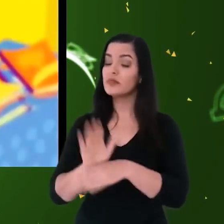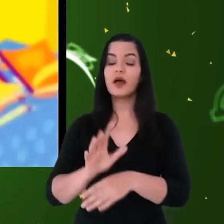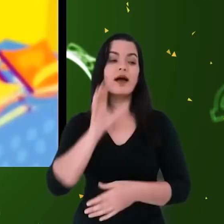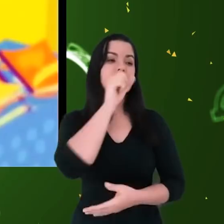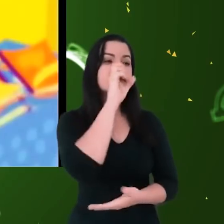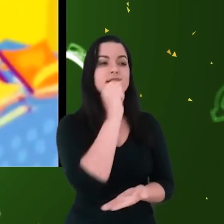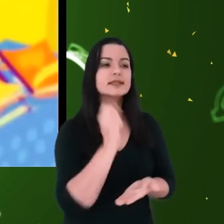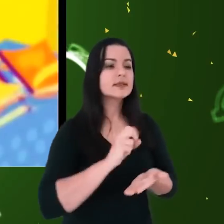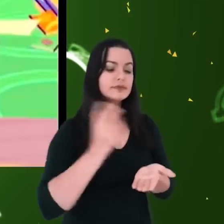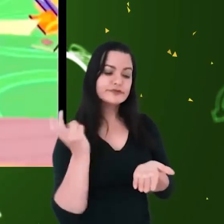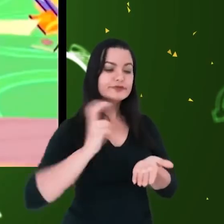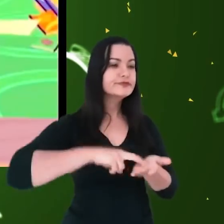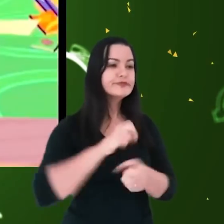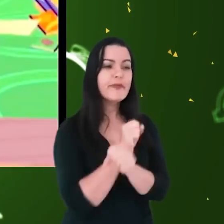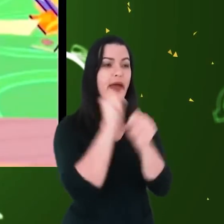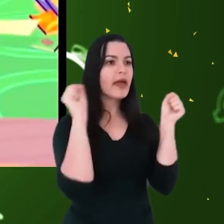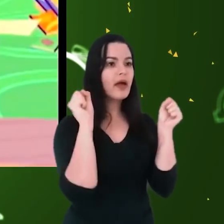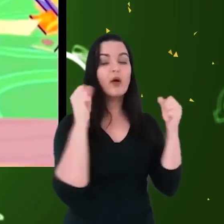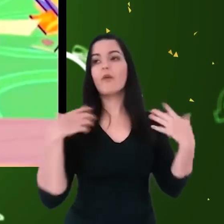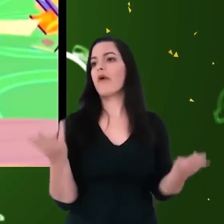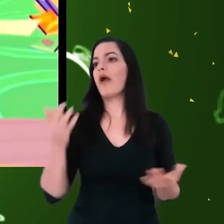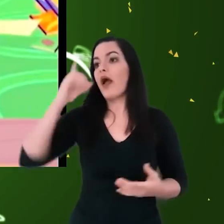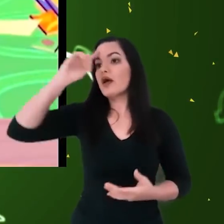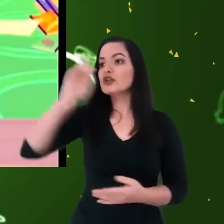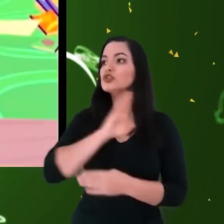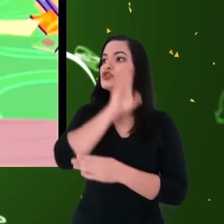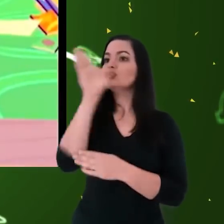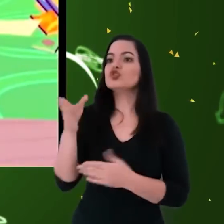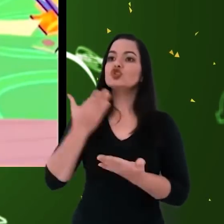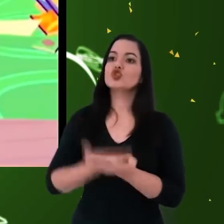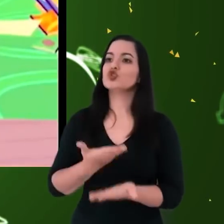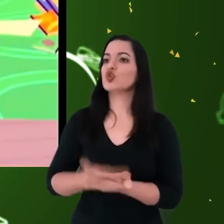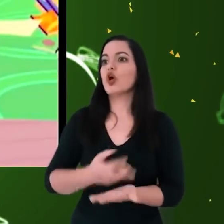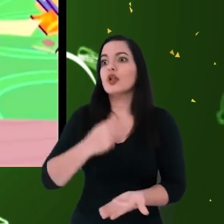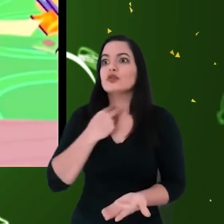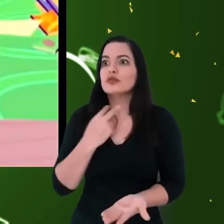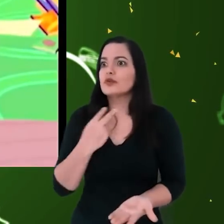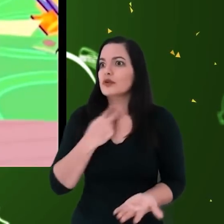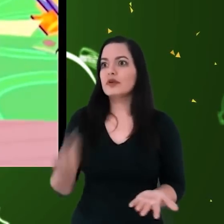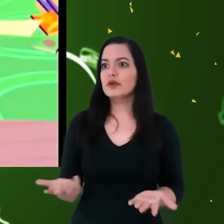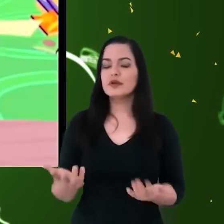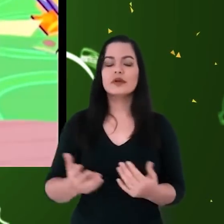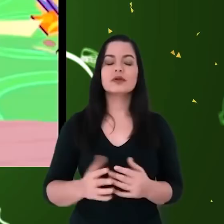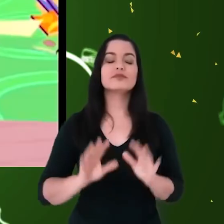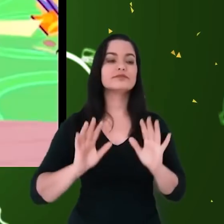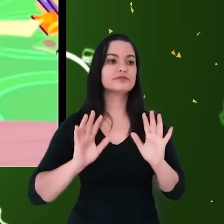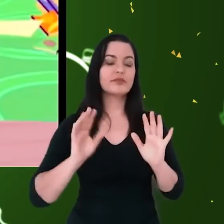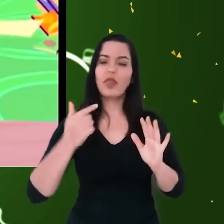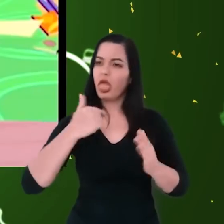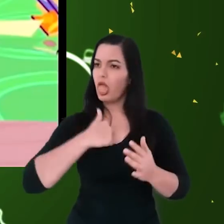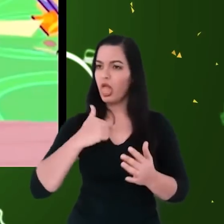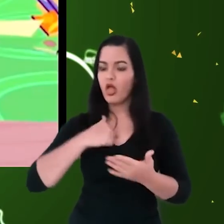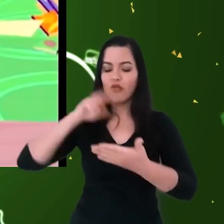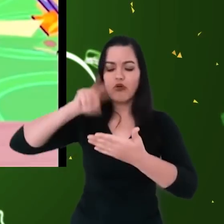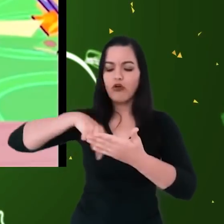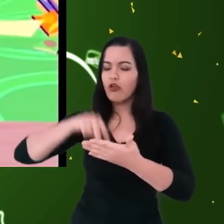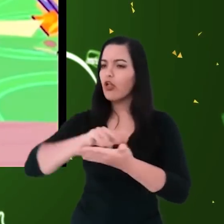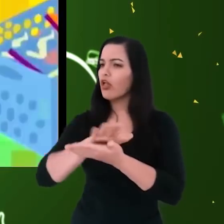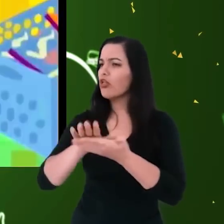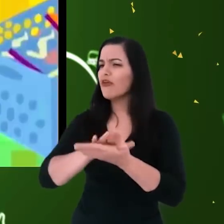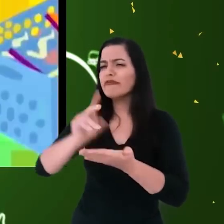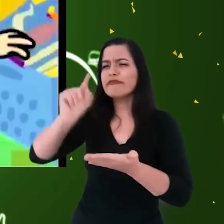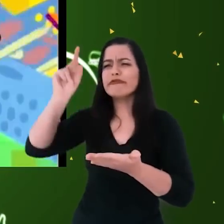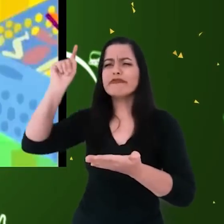de manhã, Gutinho. Num dia de escola que não ia ser, né? Mas... Eu não leio essas revistinhas